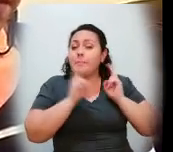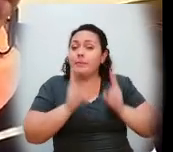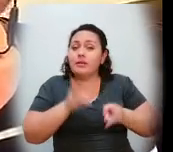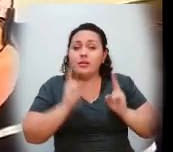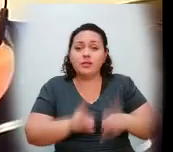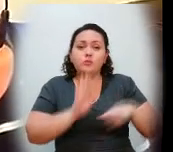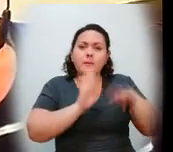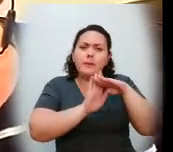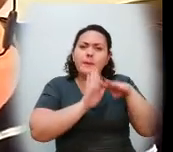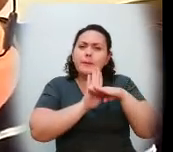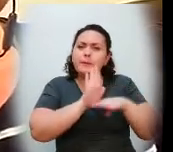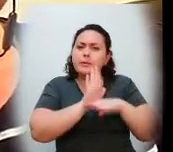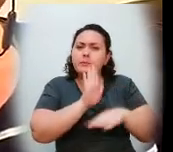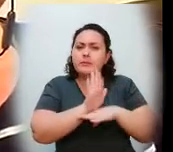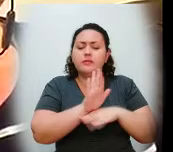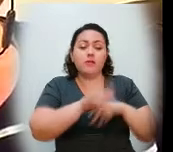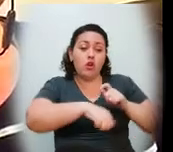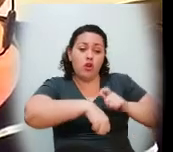para conseguir